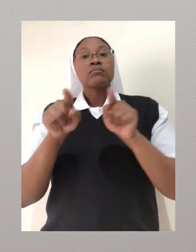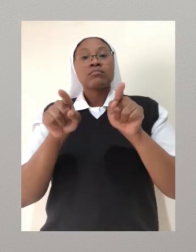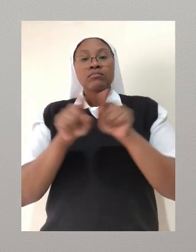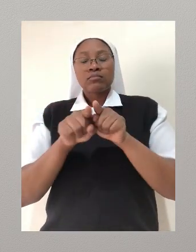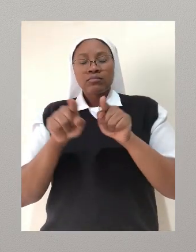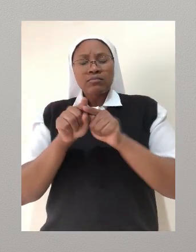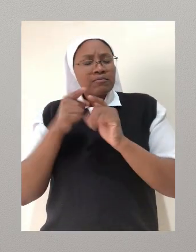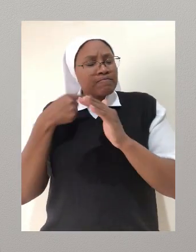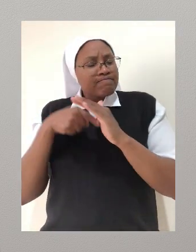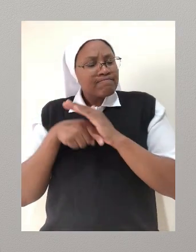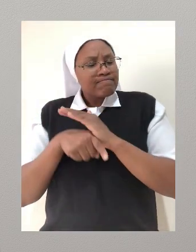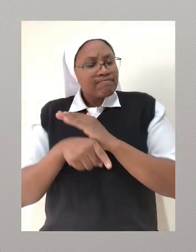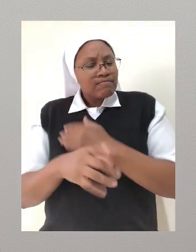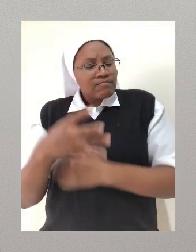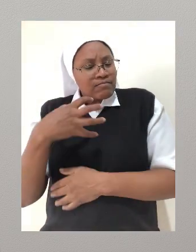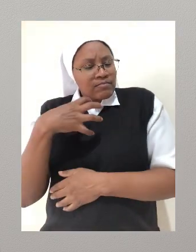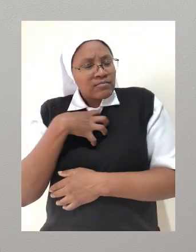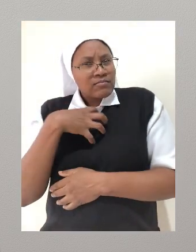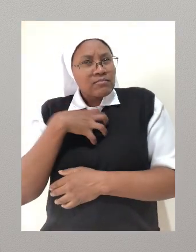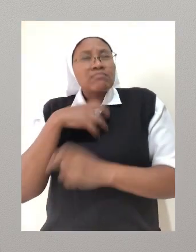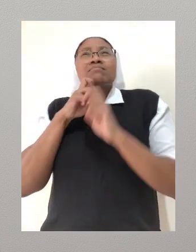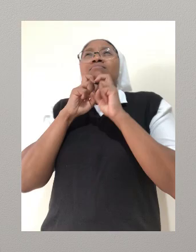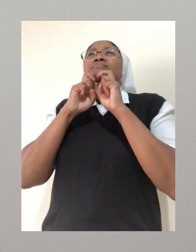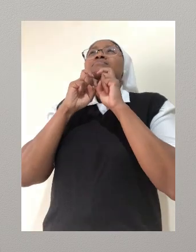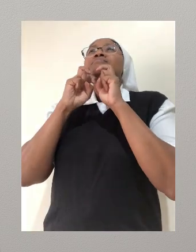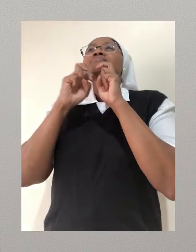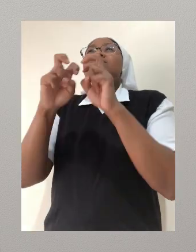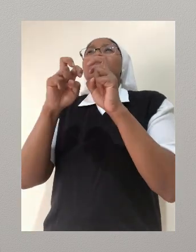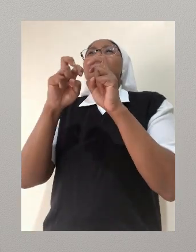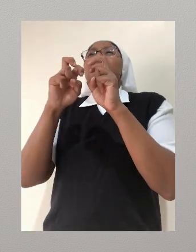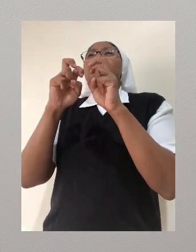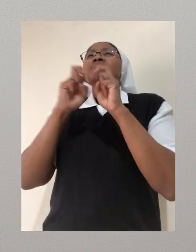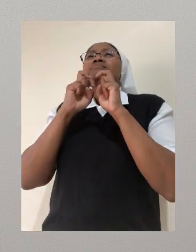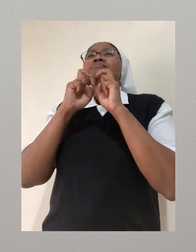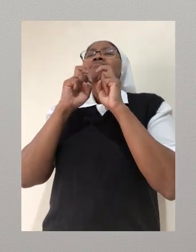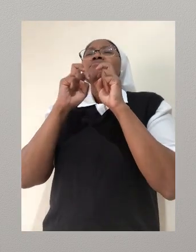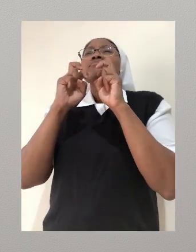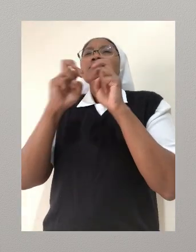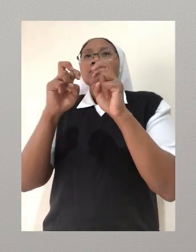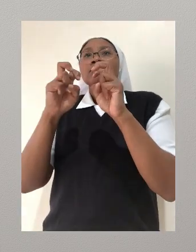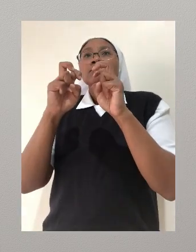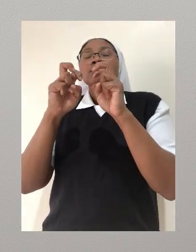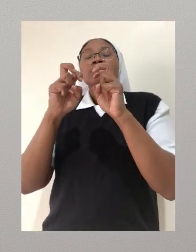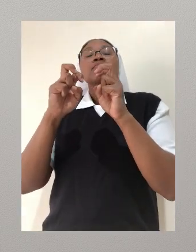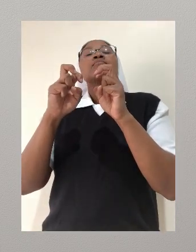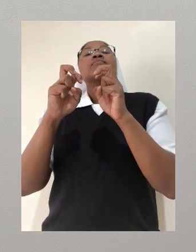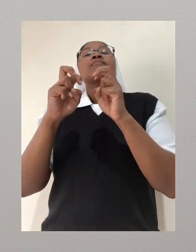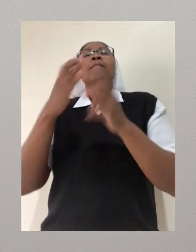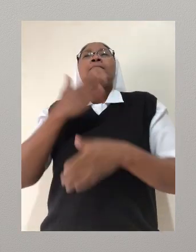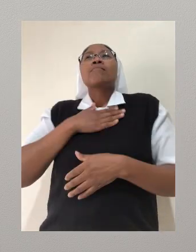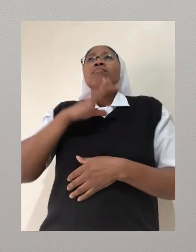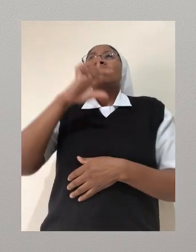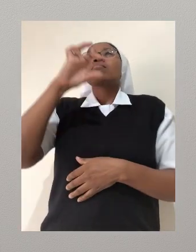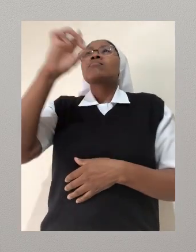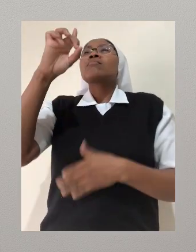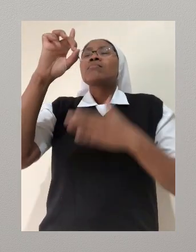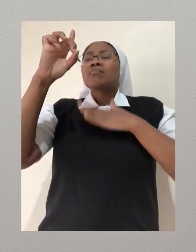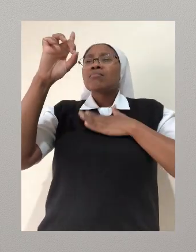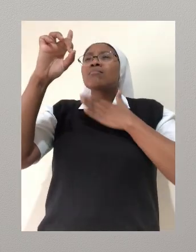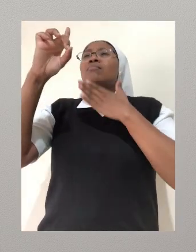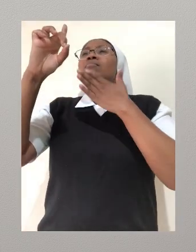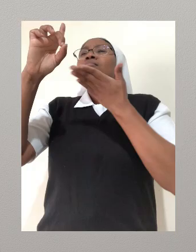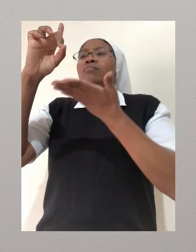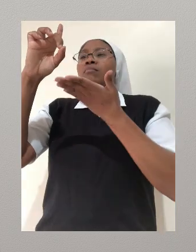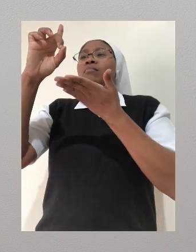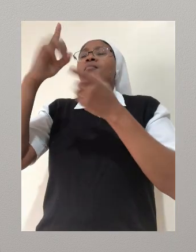ficou profundamente sentido ele gritou ele La Massa bacana que quer dizer meu Deus meu